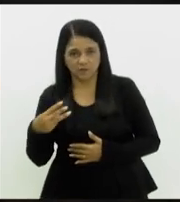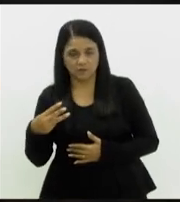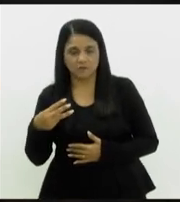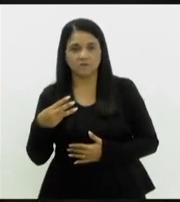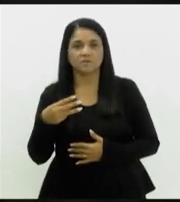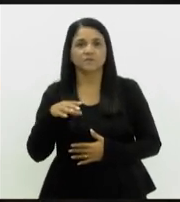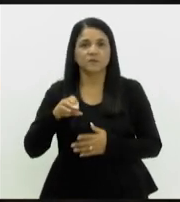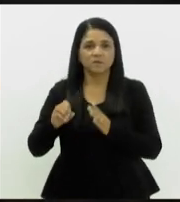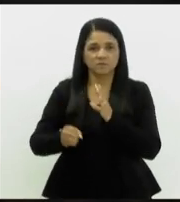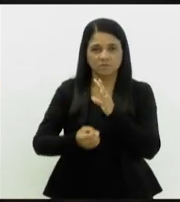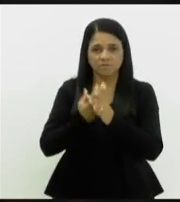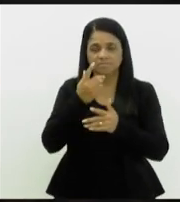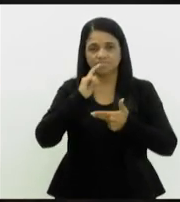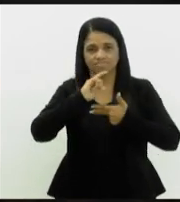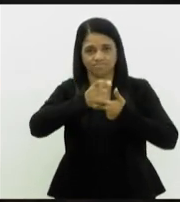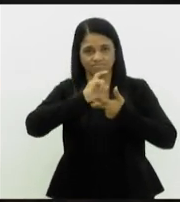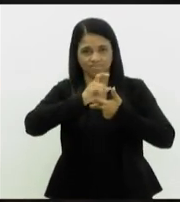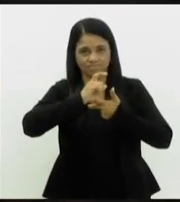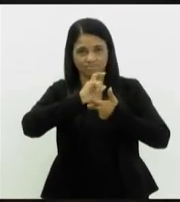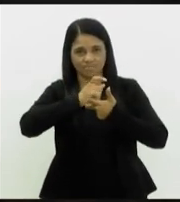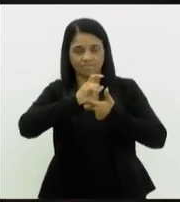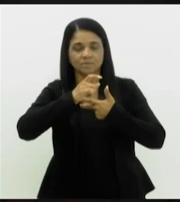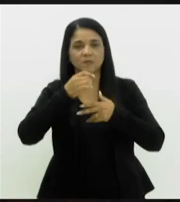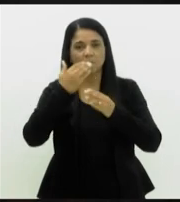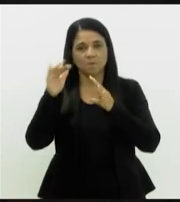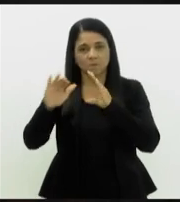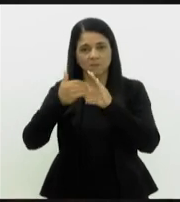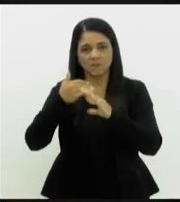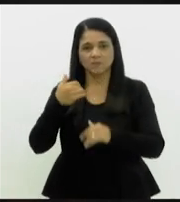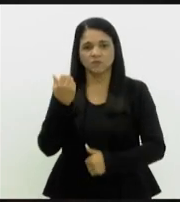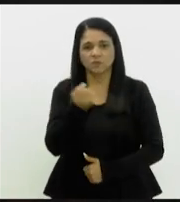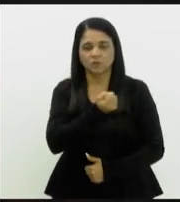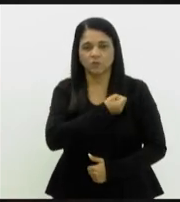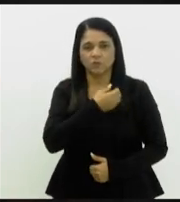2744/2023, de autoria do Poder Executivo, mensagem número